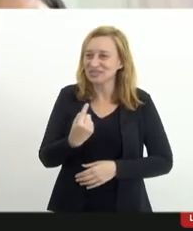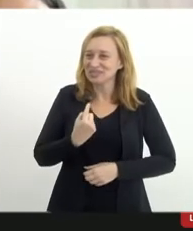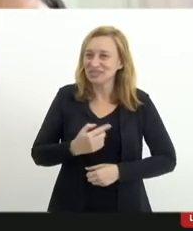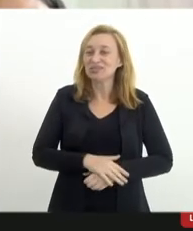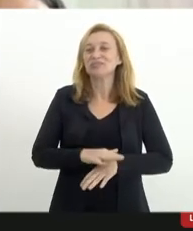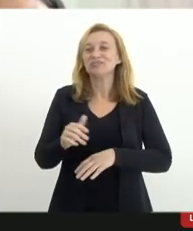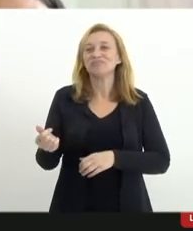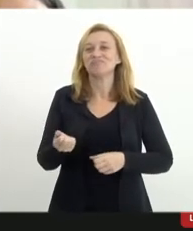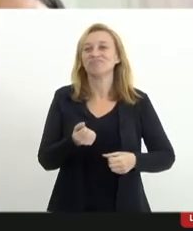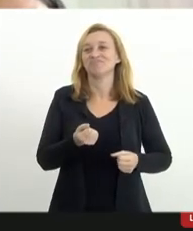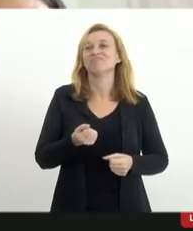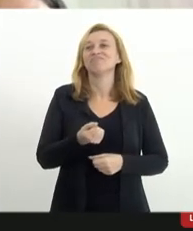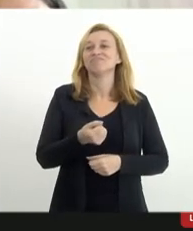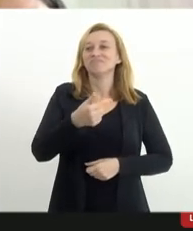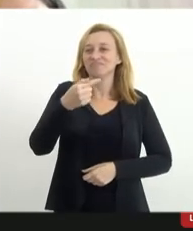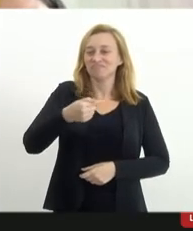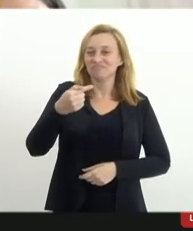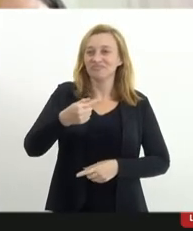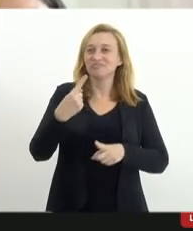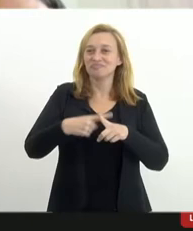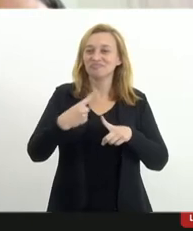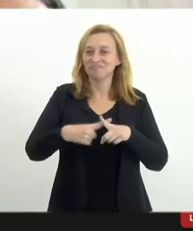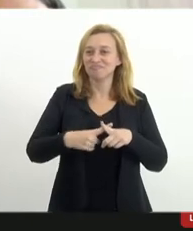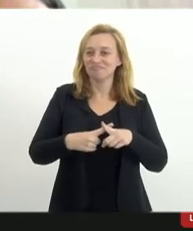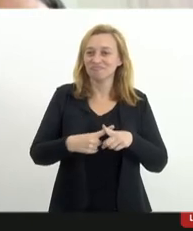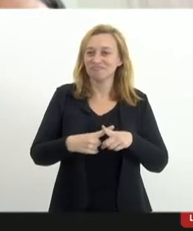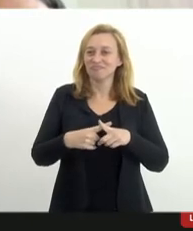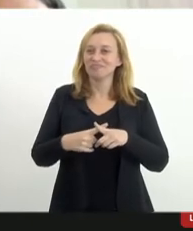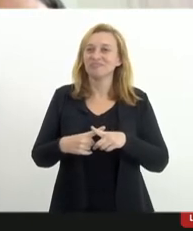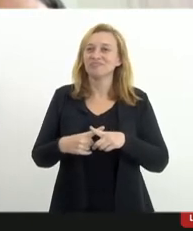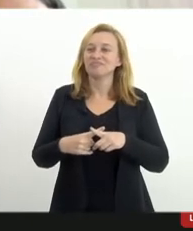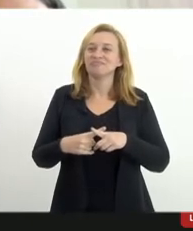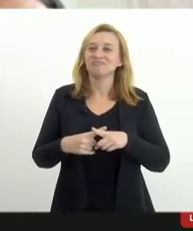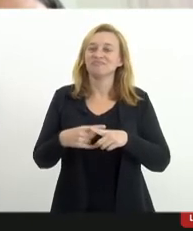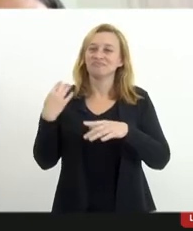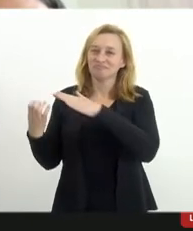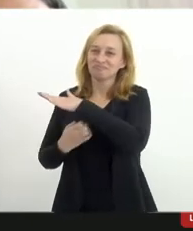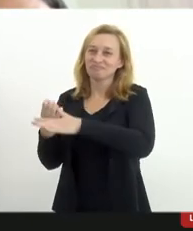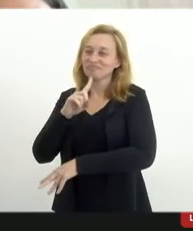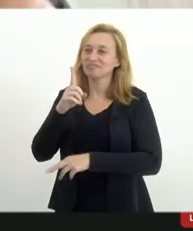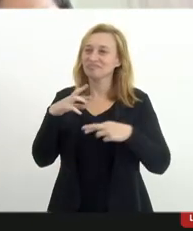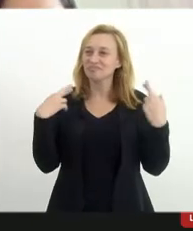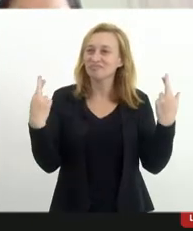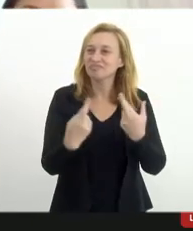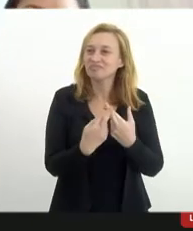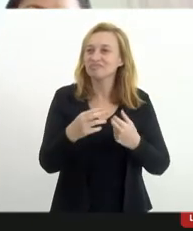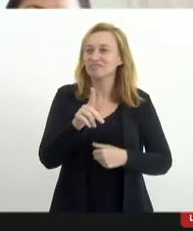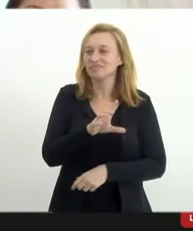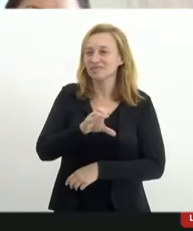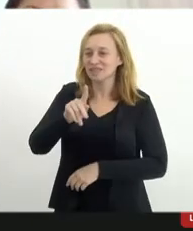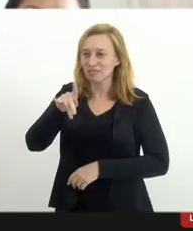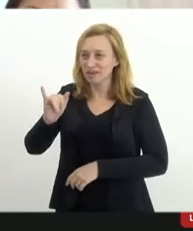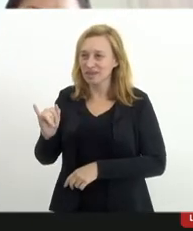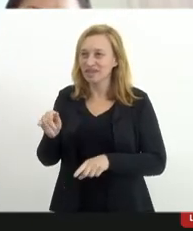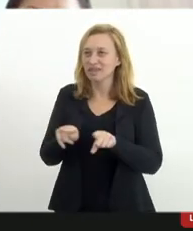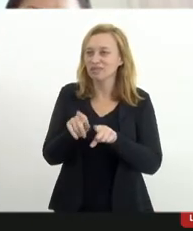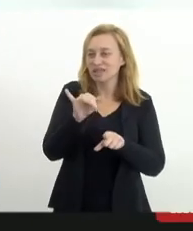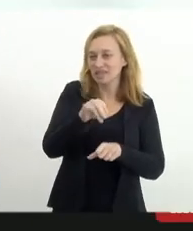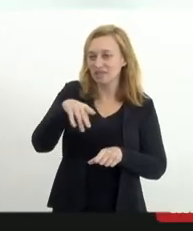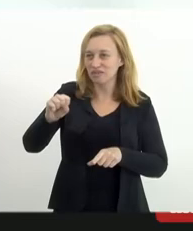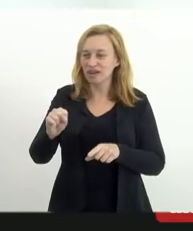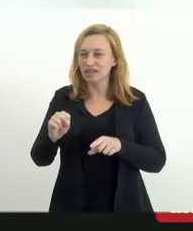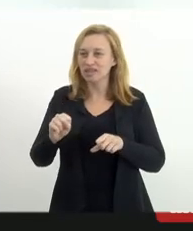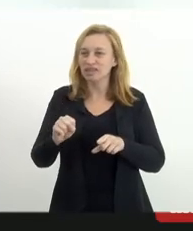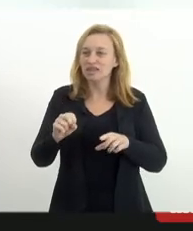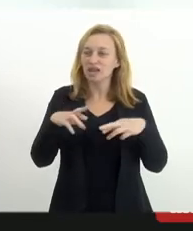Item 7. Por que a empresa não se reúne com a PGE e a Cefaz em mesa única para